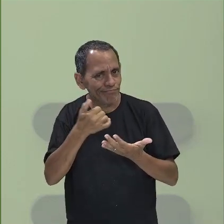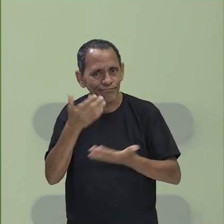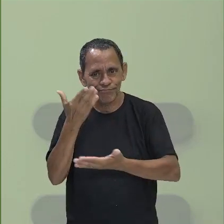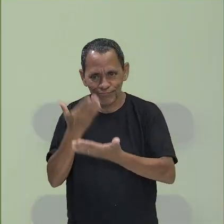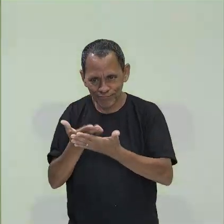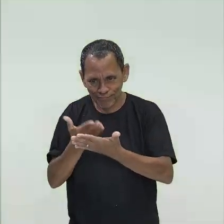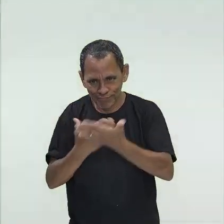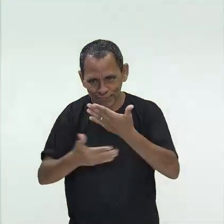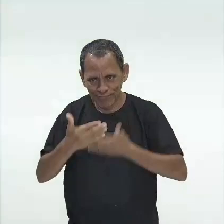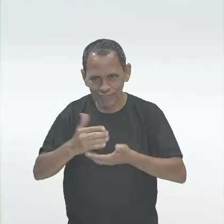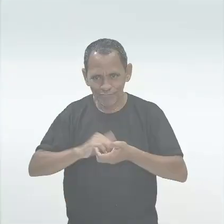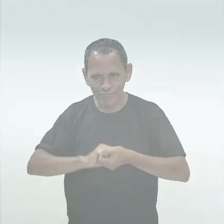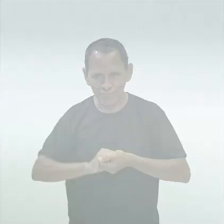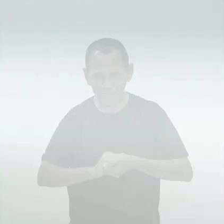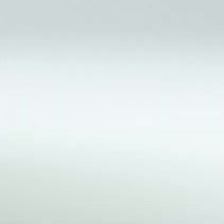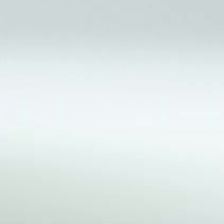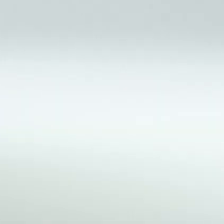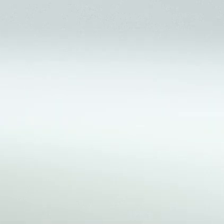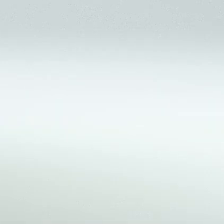aula.